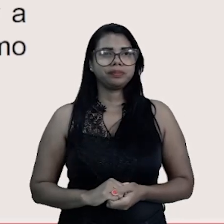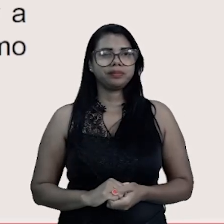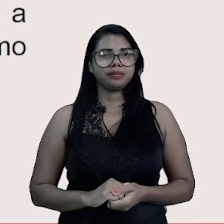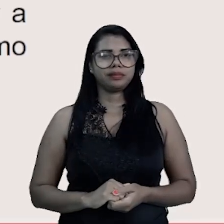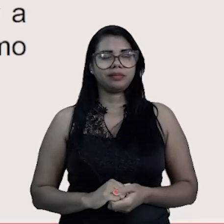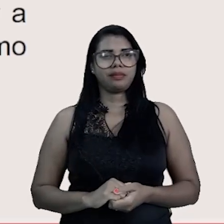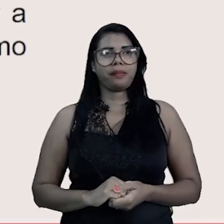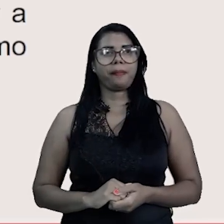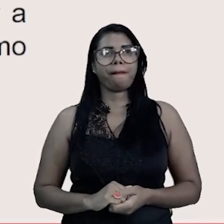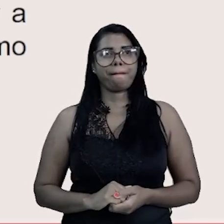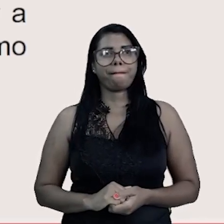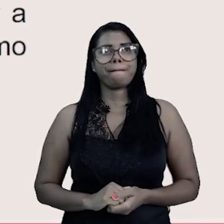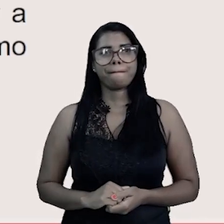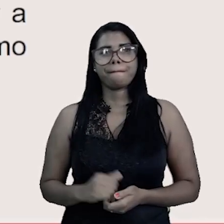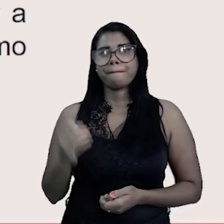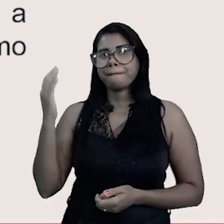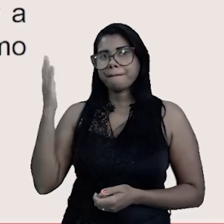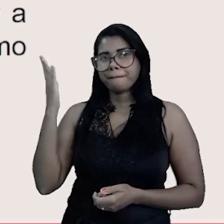estava